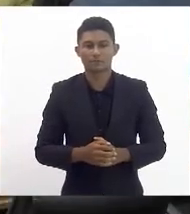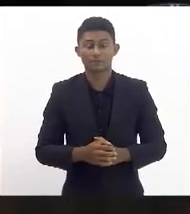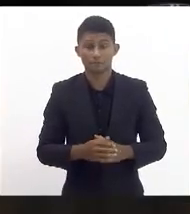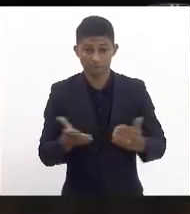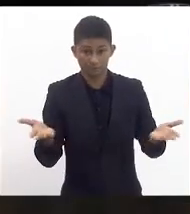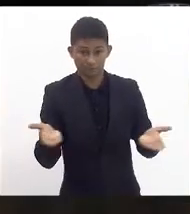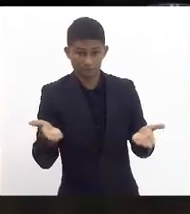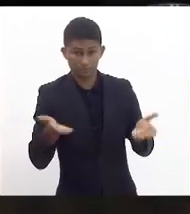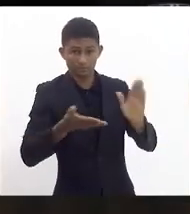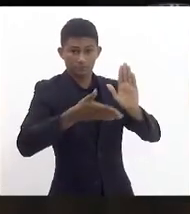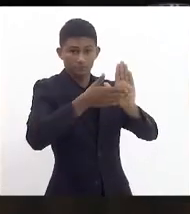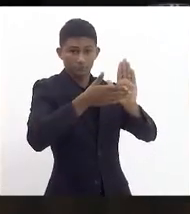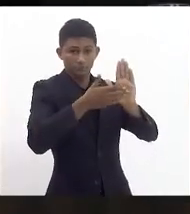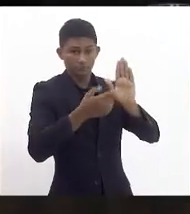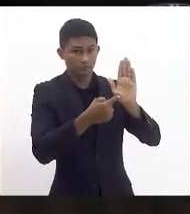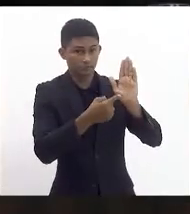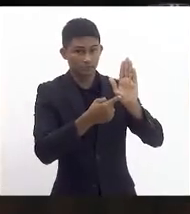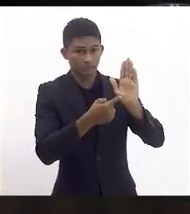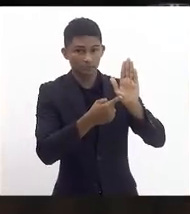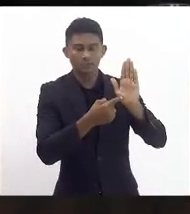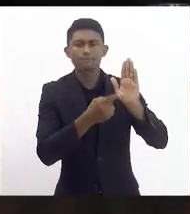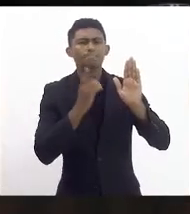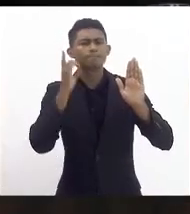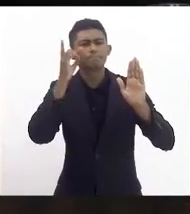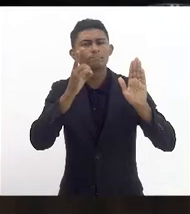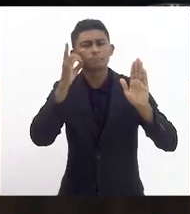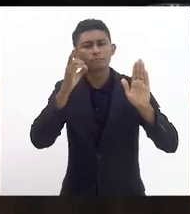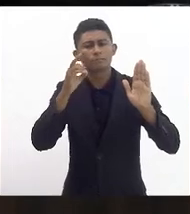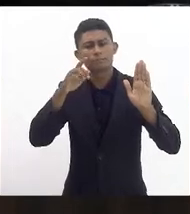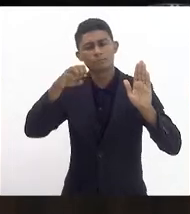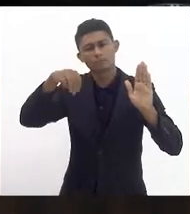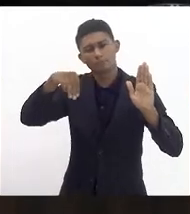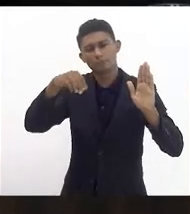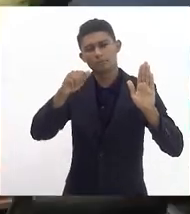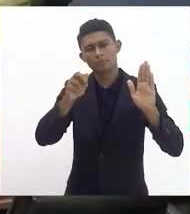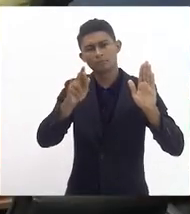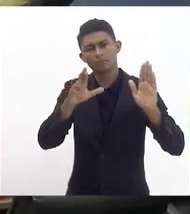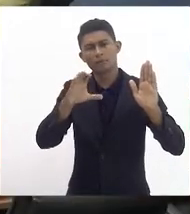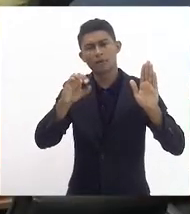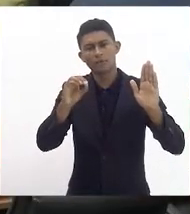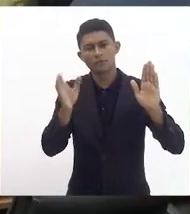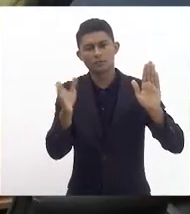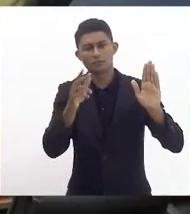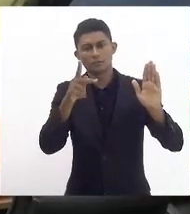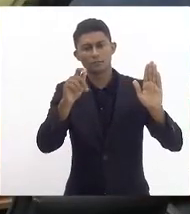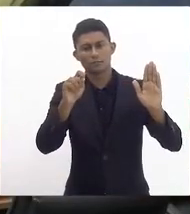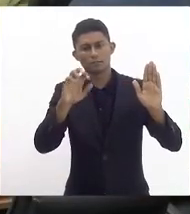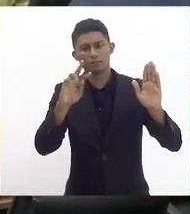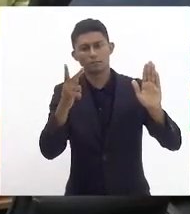Vamos à pauta? Deputado Márcio Pacheco se encontra, não?